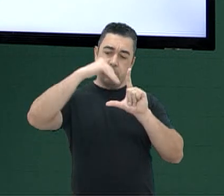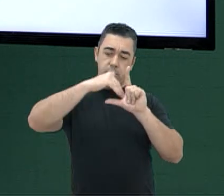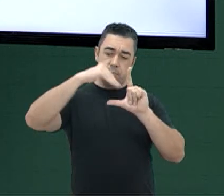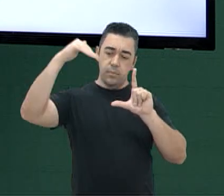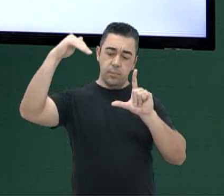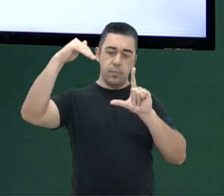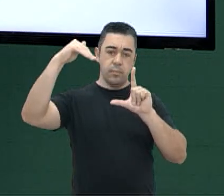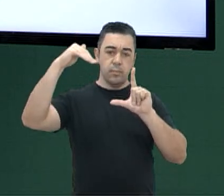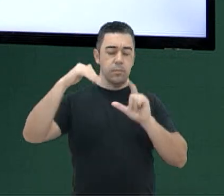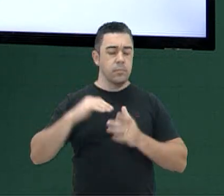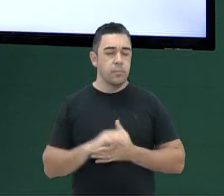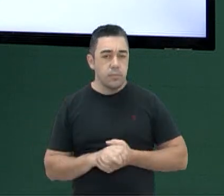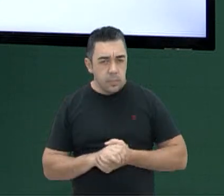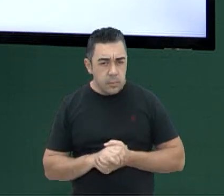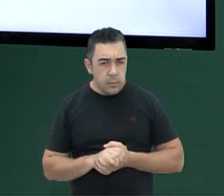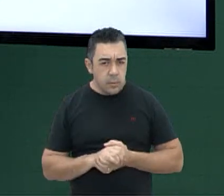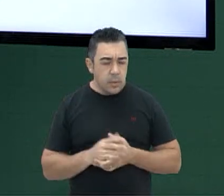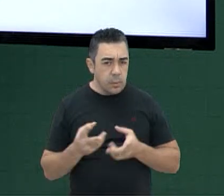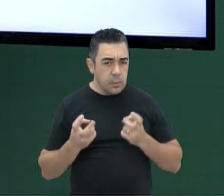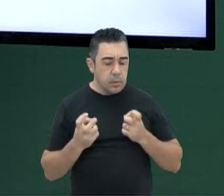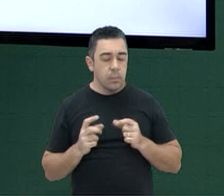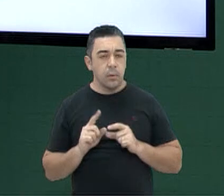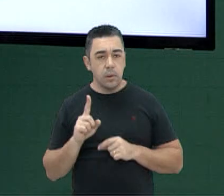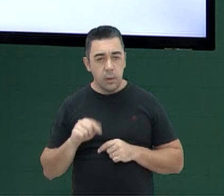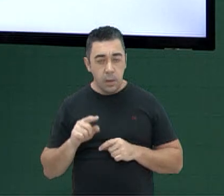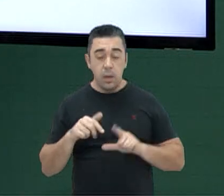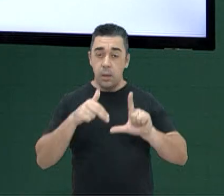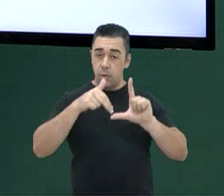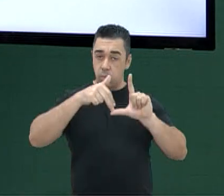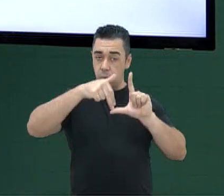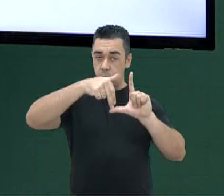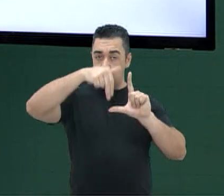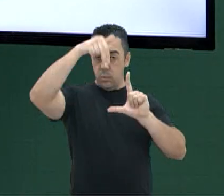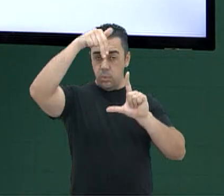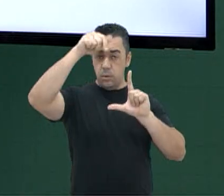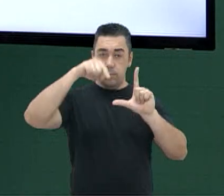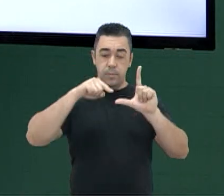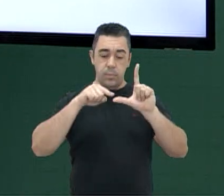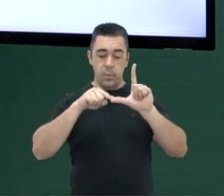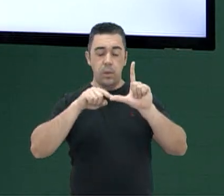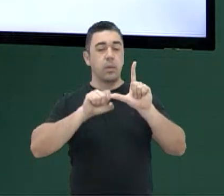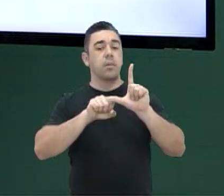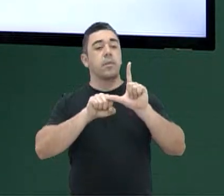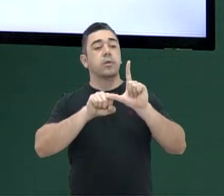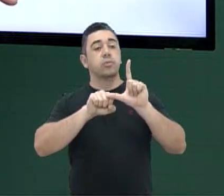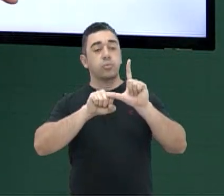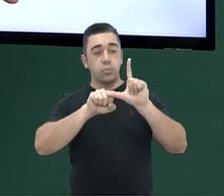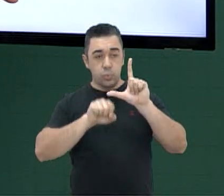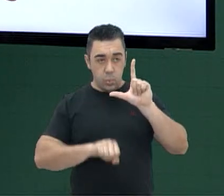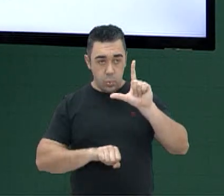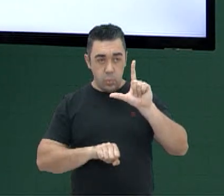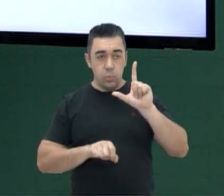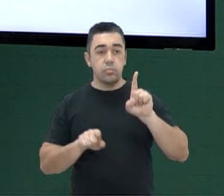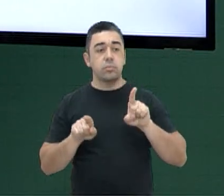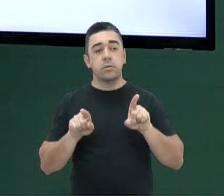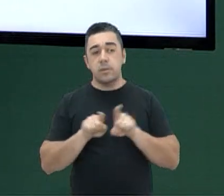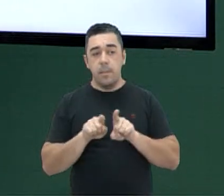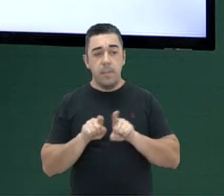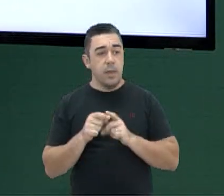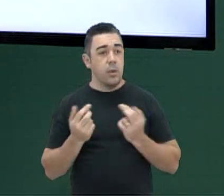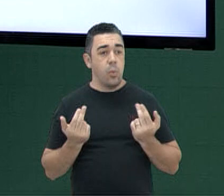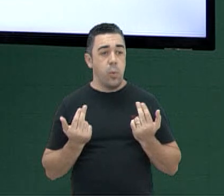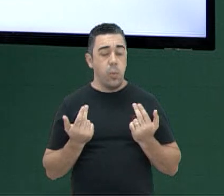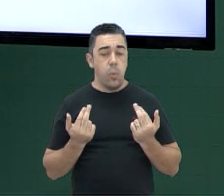área aqui. Isto vale para norte e isto vale também para o hemisfério sul. Então, nós